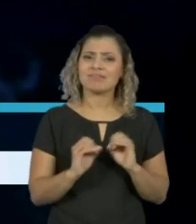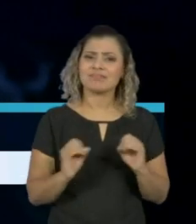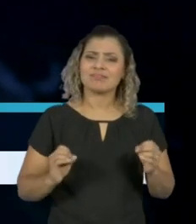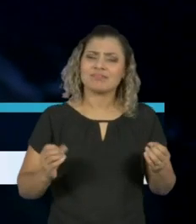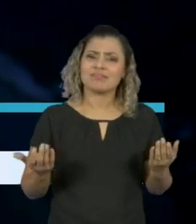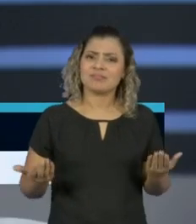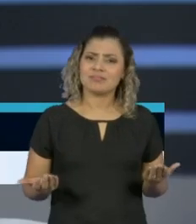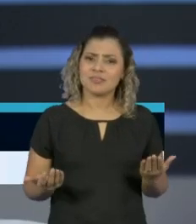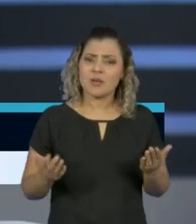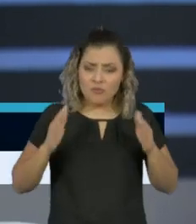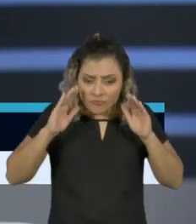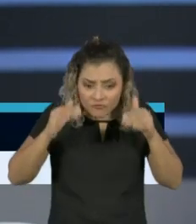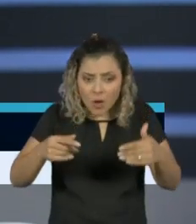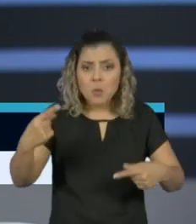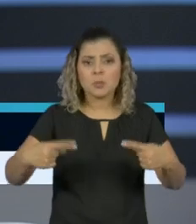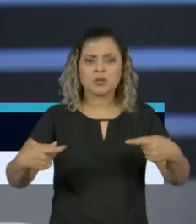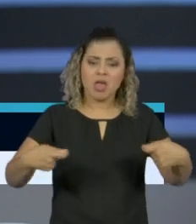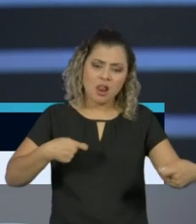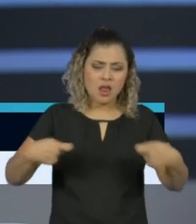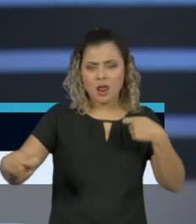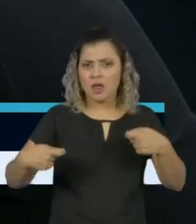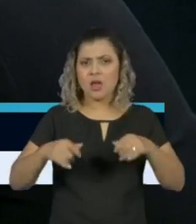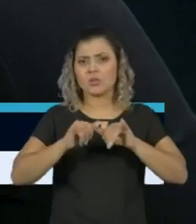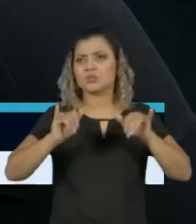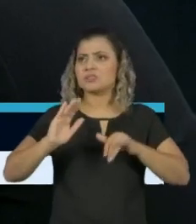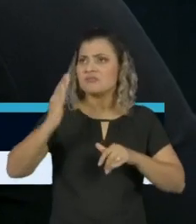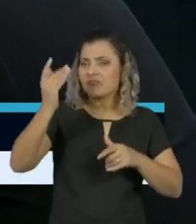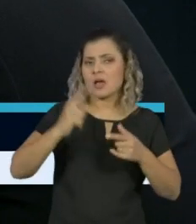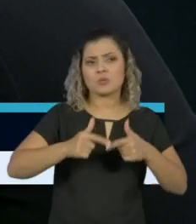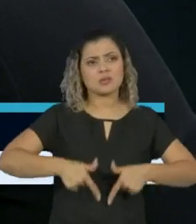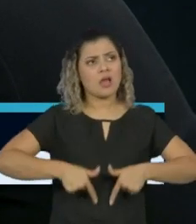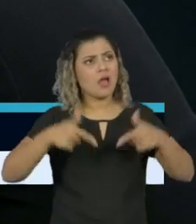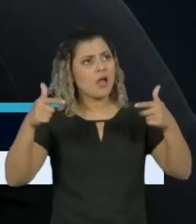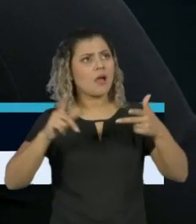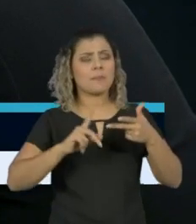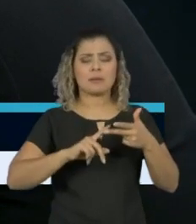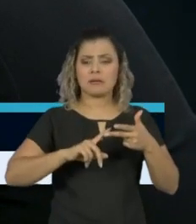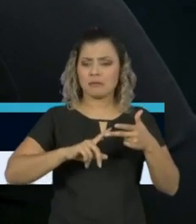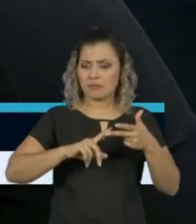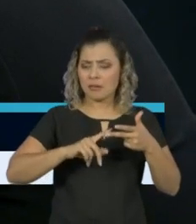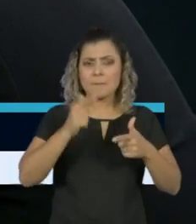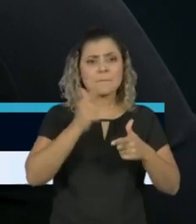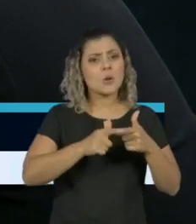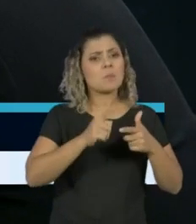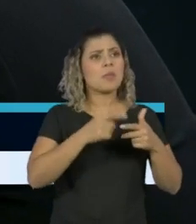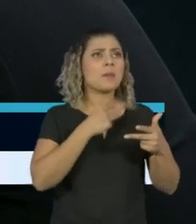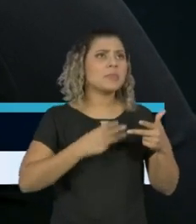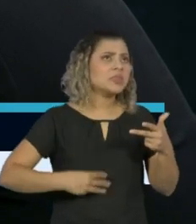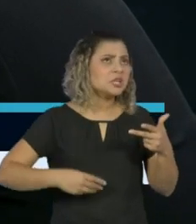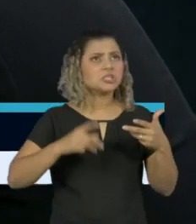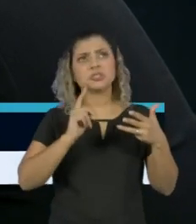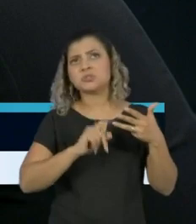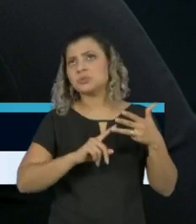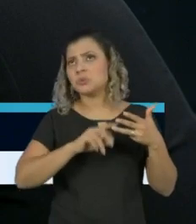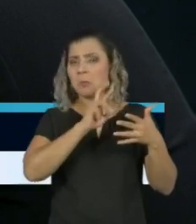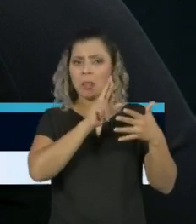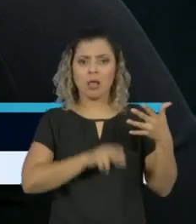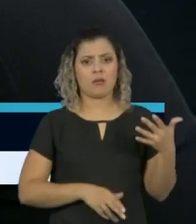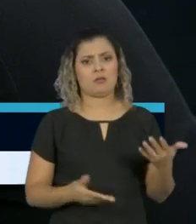no país o foco são as crises políticas fake news usar mas enfim para problemas com os ministros